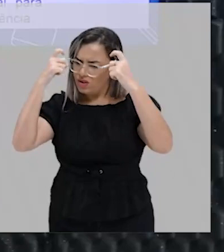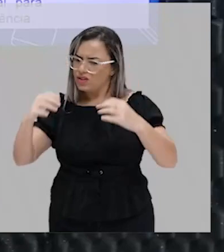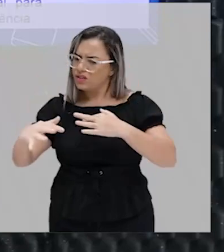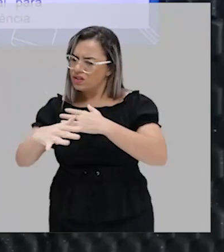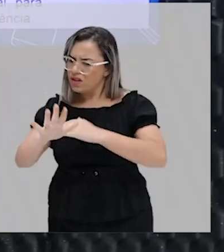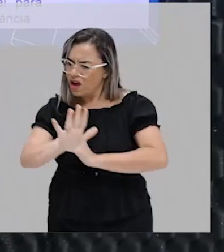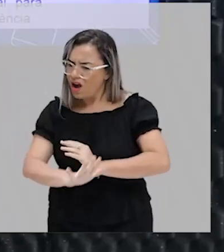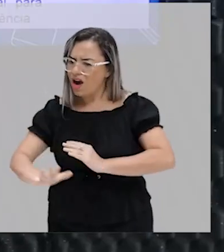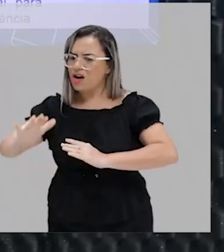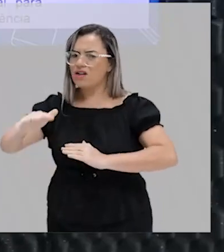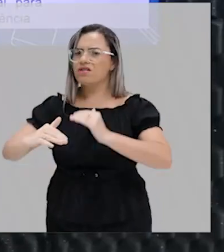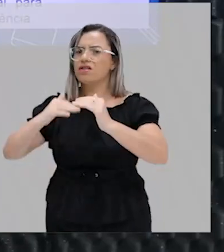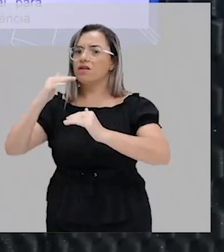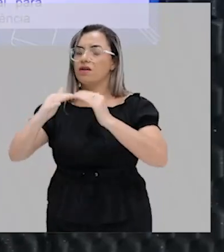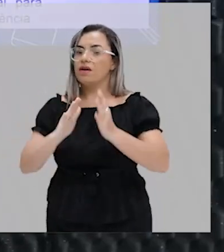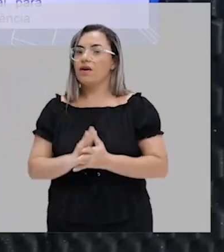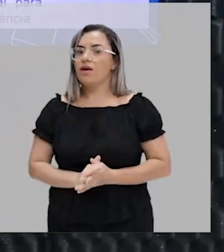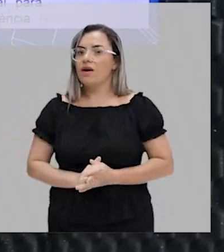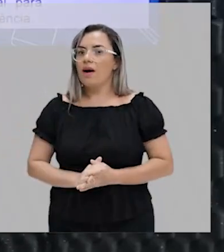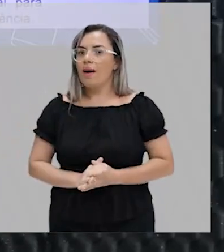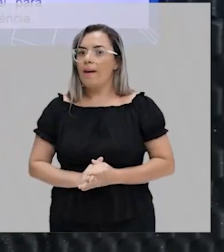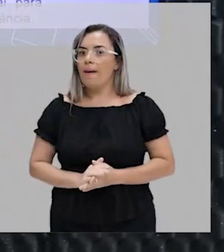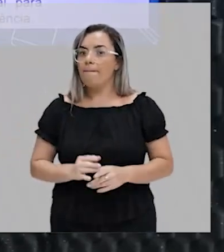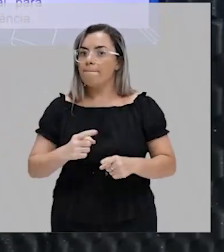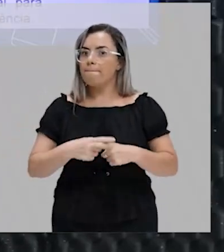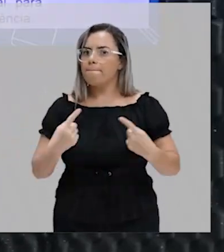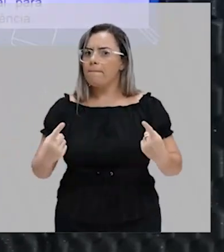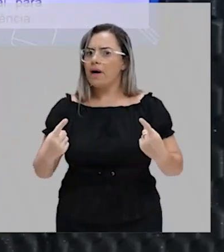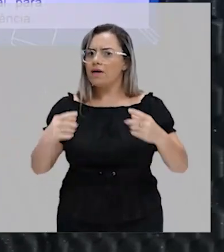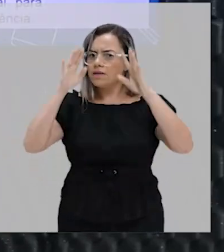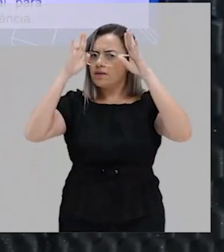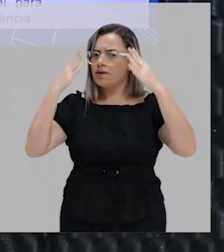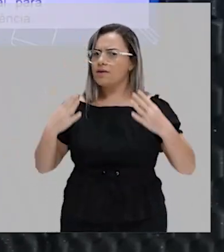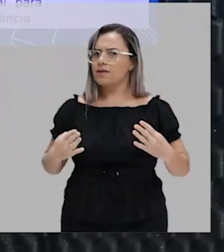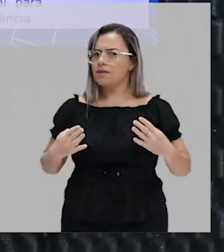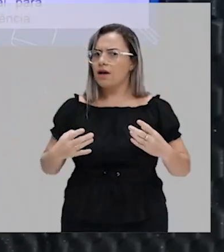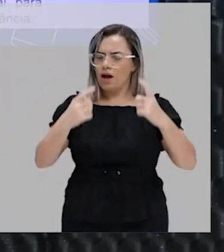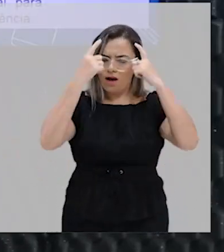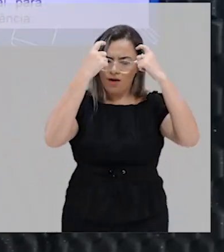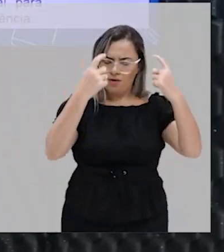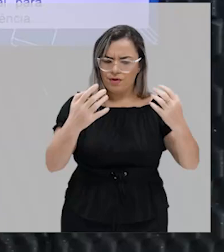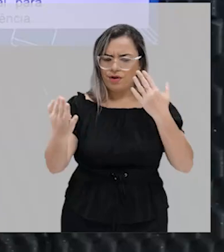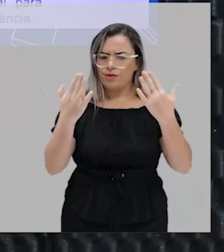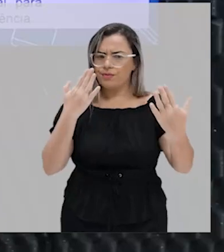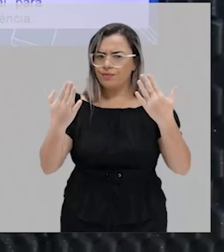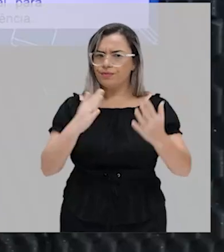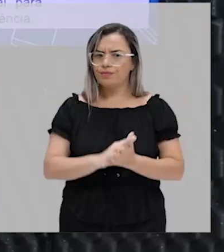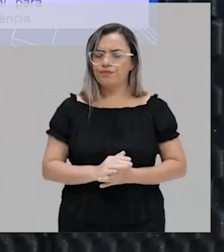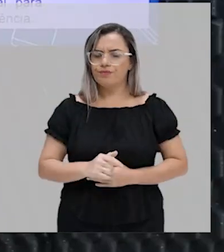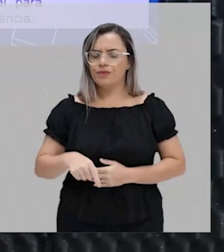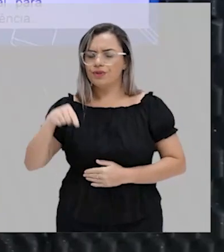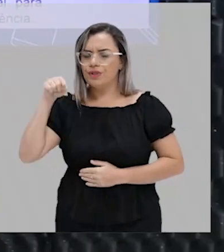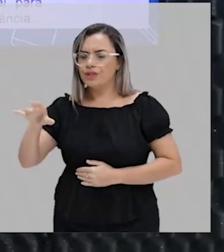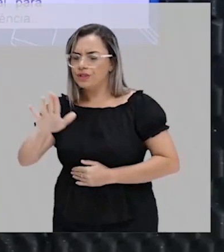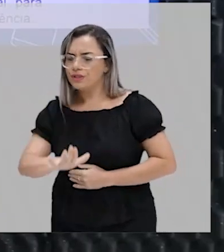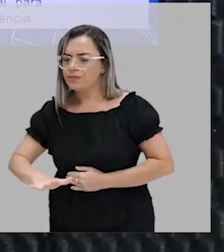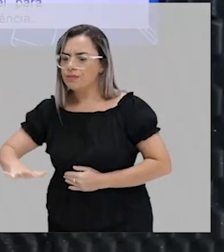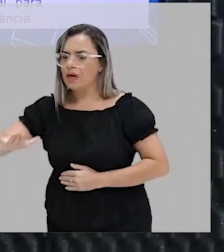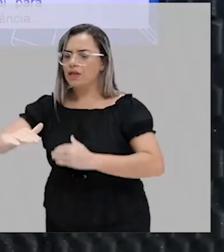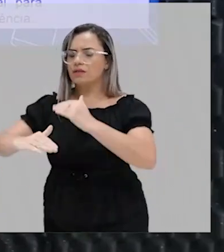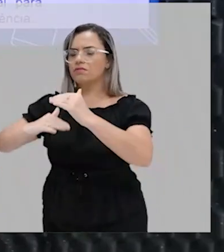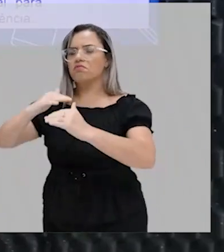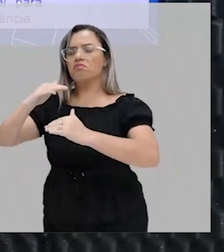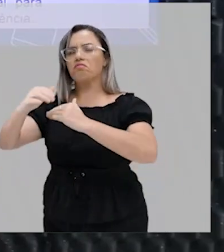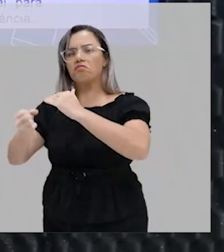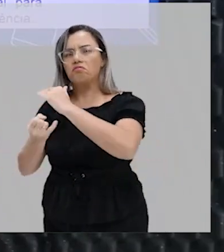Vai, mas analisa a proporção da violência que acontece em espaços mais desenvolvidos e em espaços